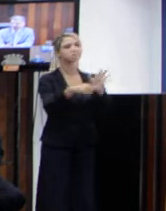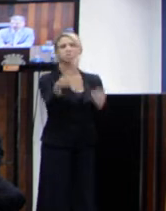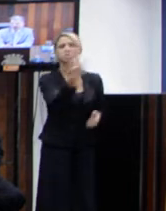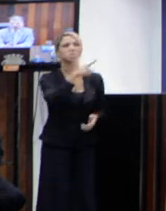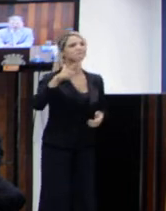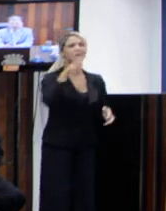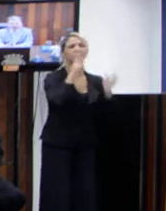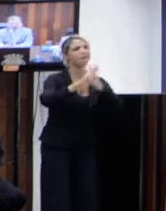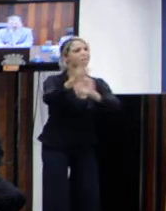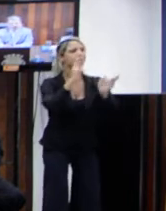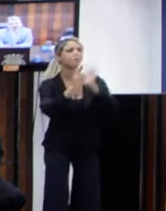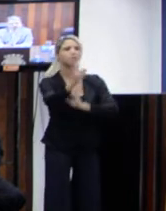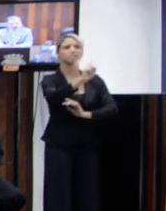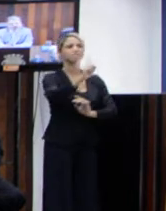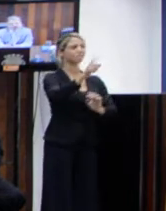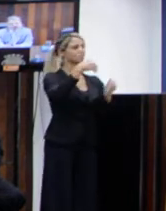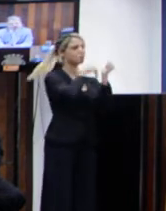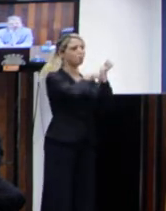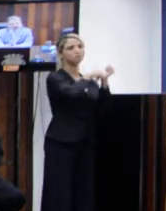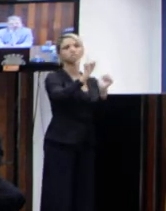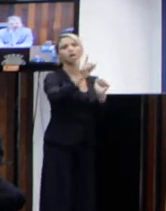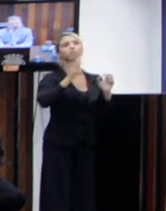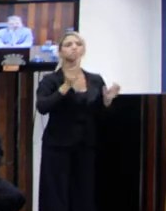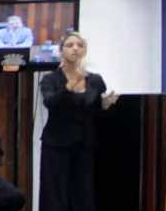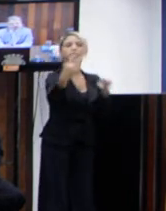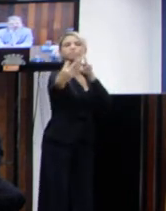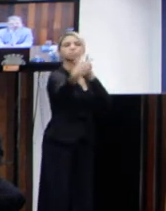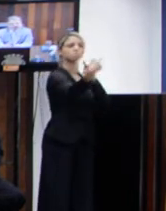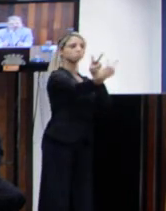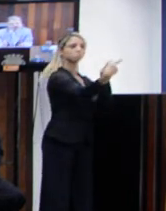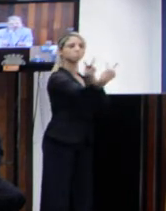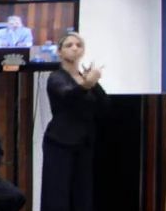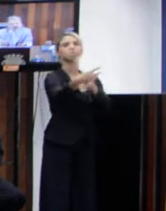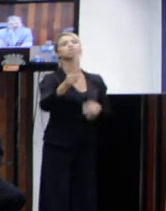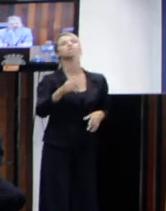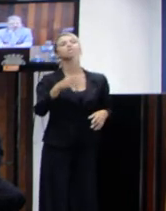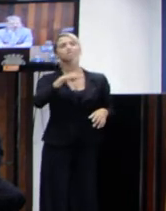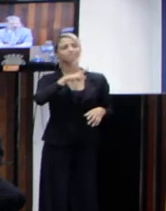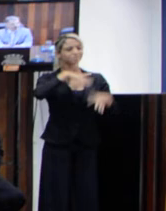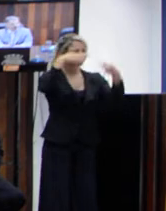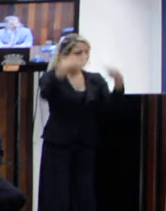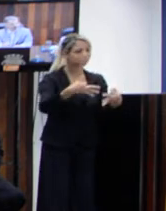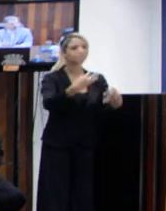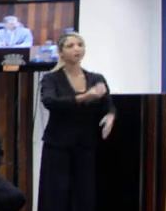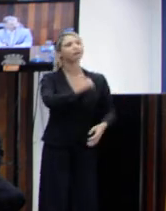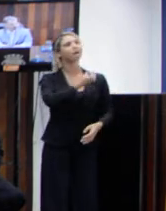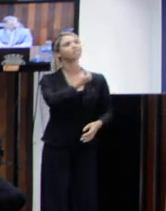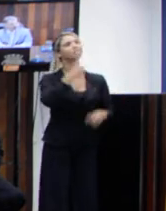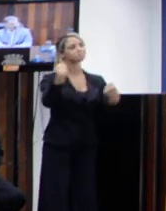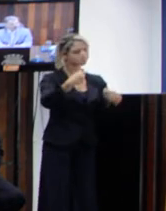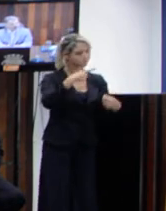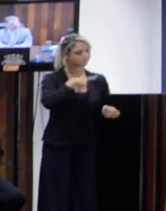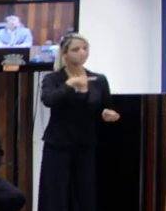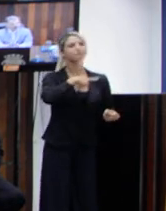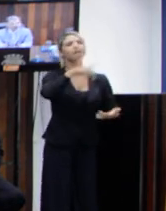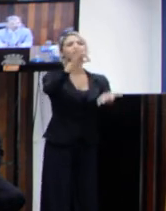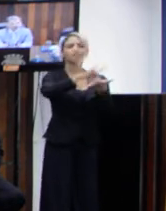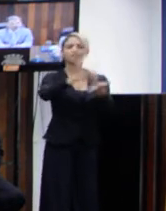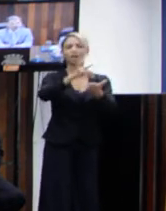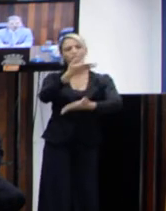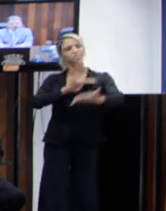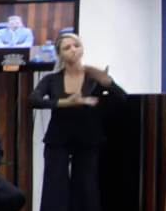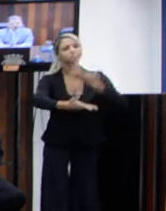ninguém. Então é assim que a gente consegue viver e conviver com as